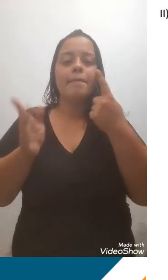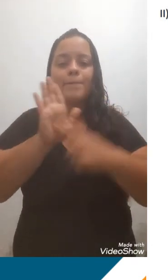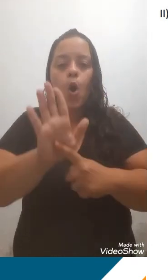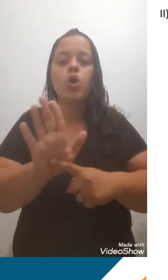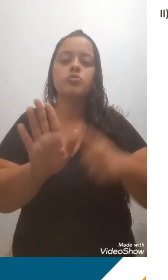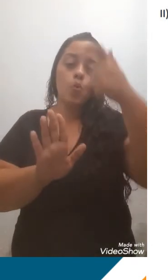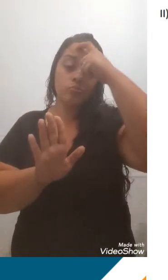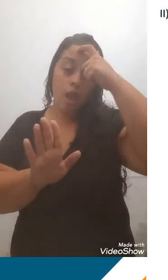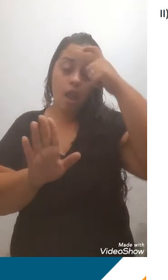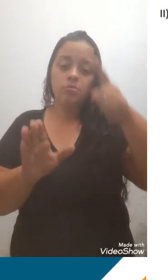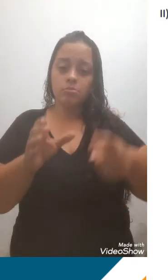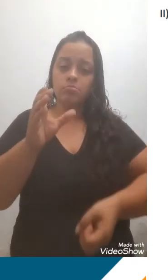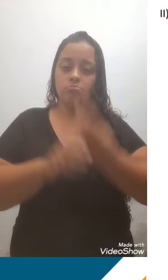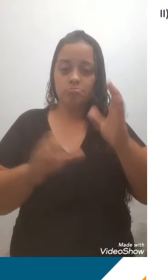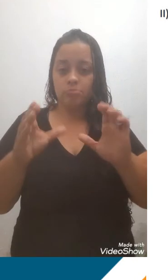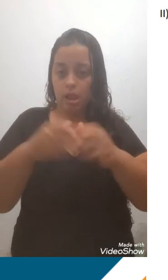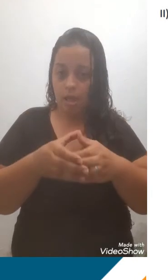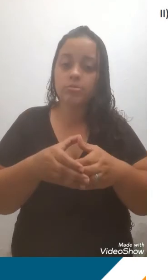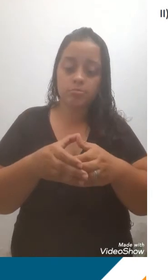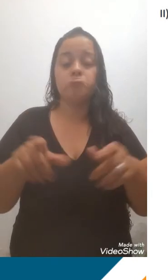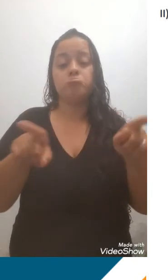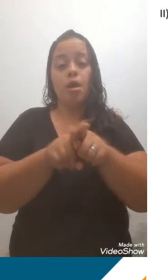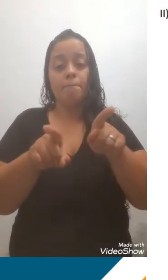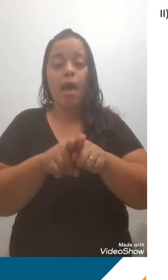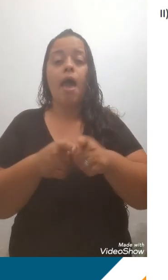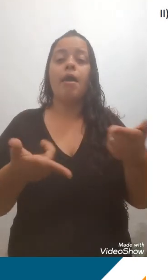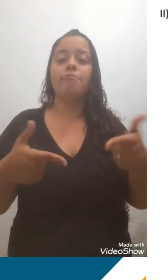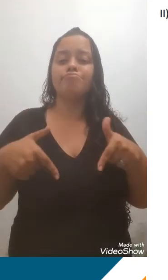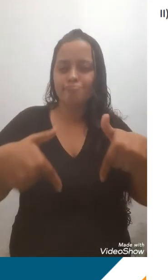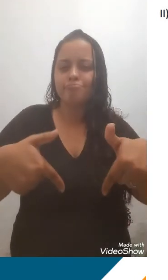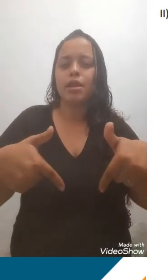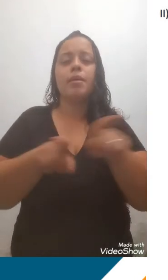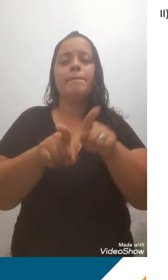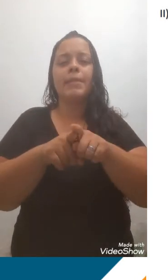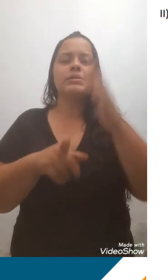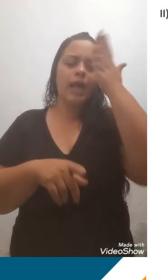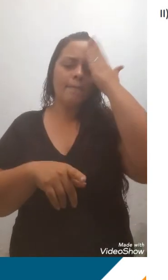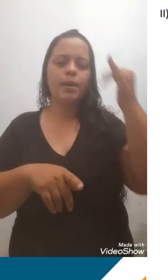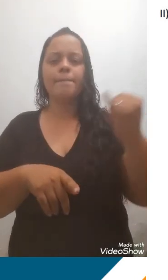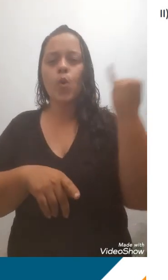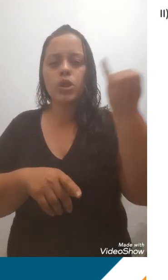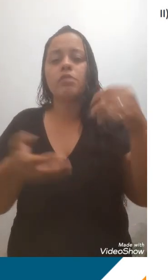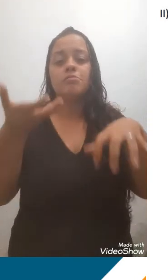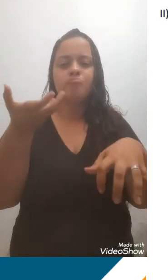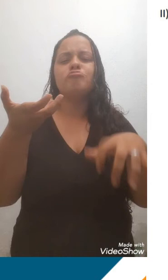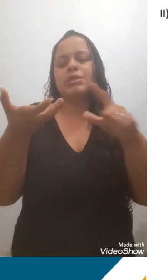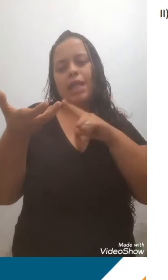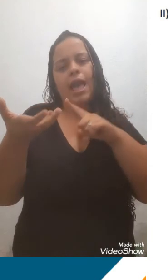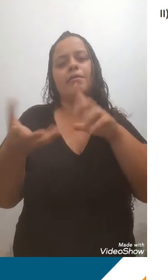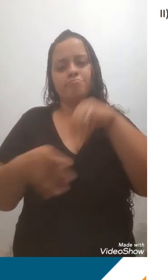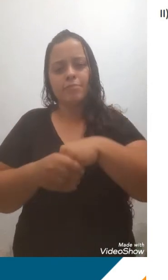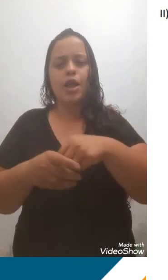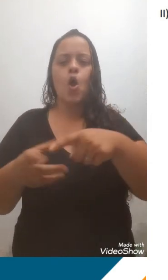consciência de classes que eles já tinham desenvolvido, né? E demonstra também a importância que eles sabiam que o parlamento tinha como um